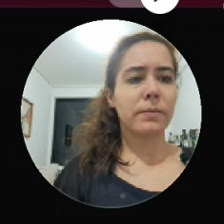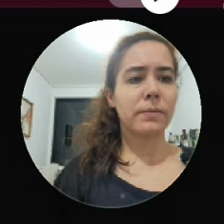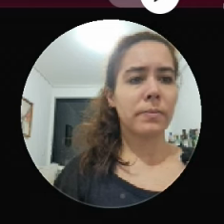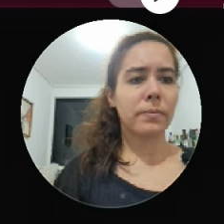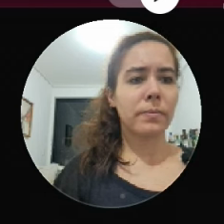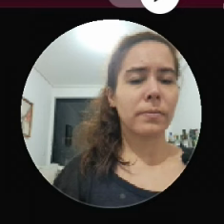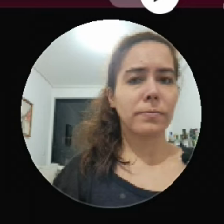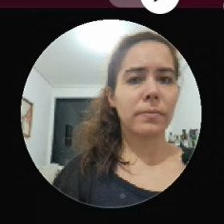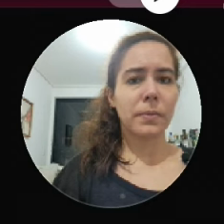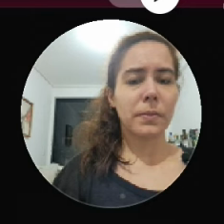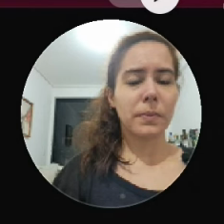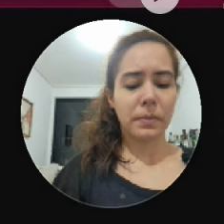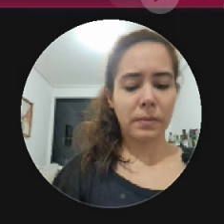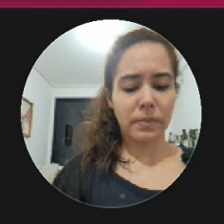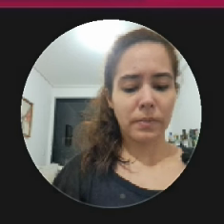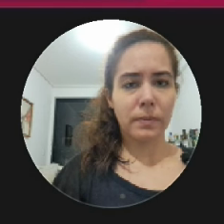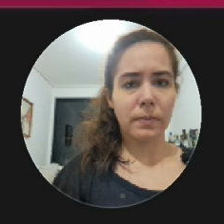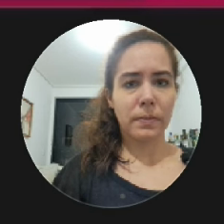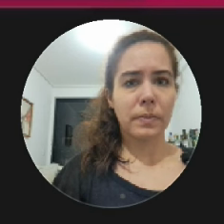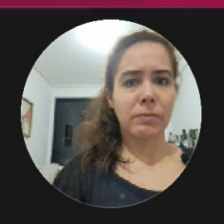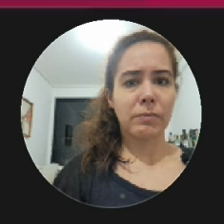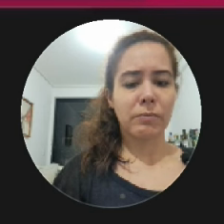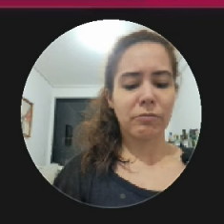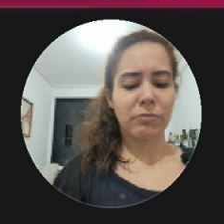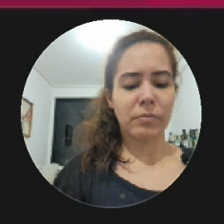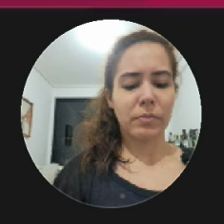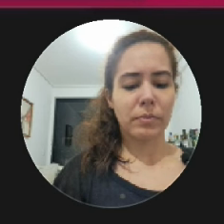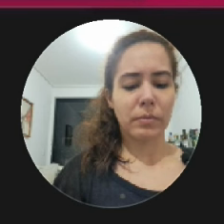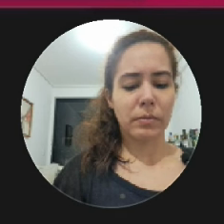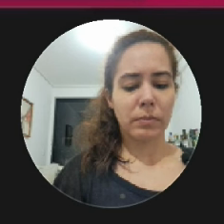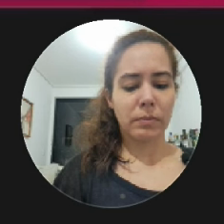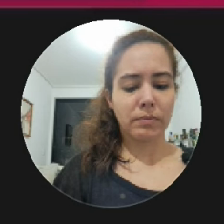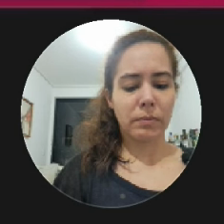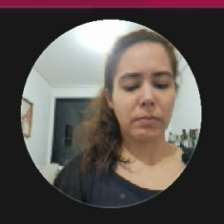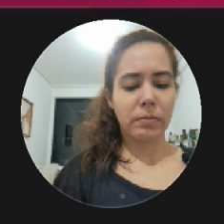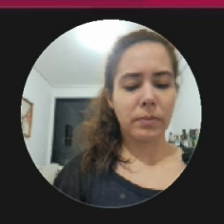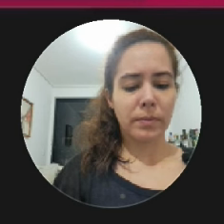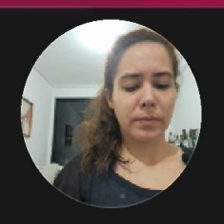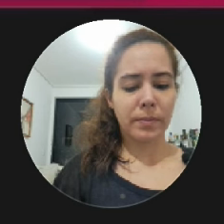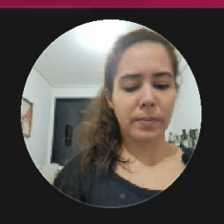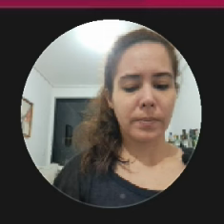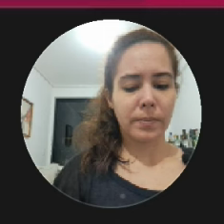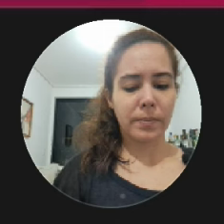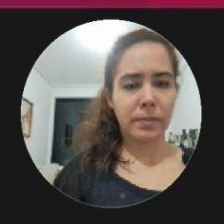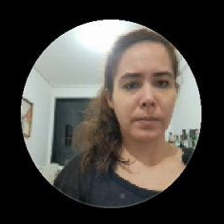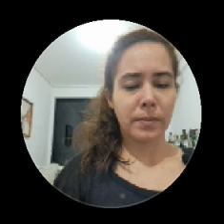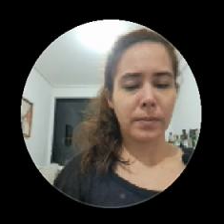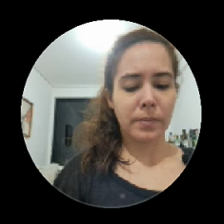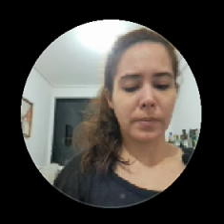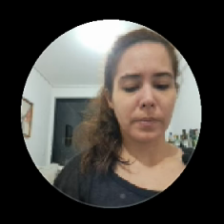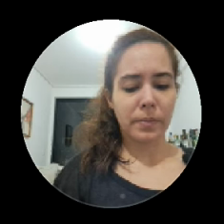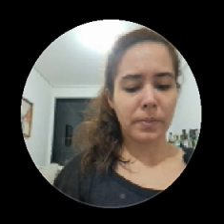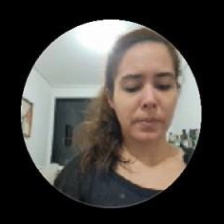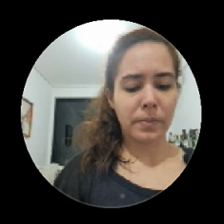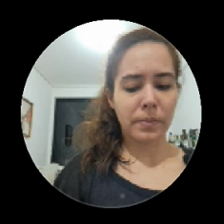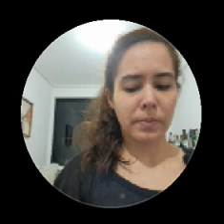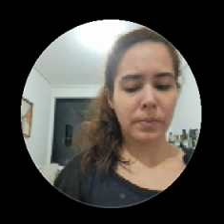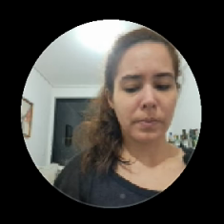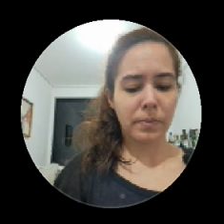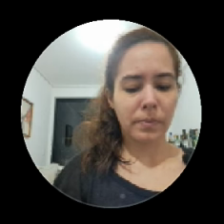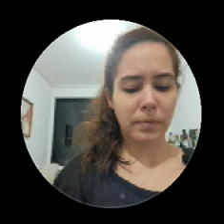A maioria falaram ou nunca viu. Só ouço falar. Troca dela ainda. Vamos ver aqui. Esses stories